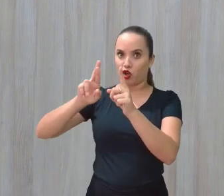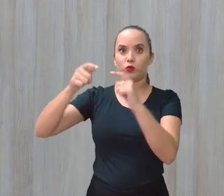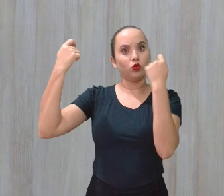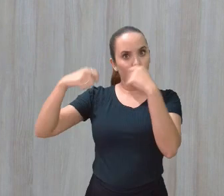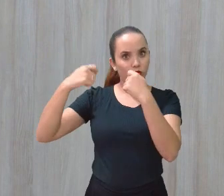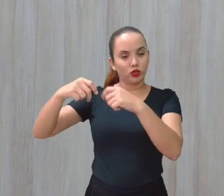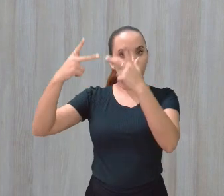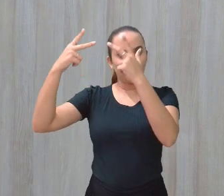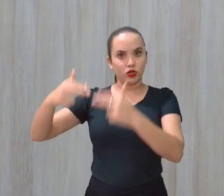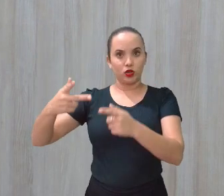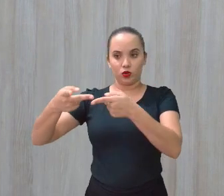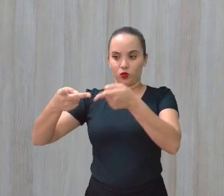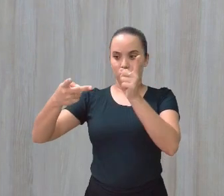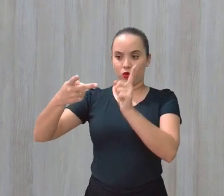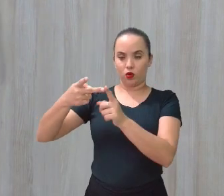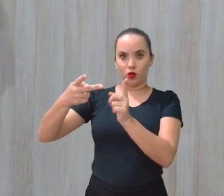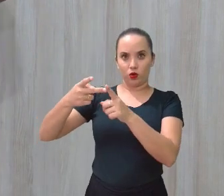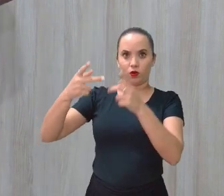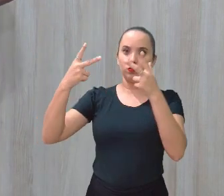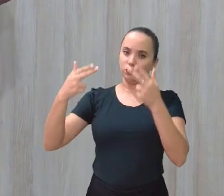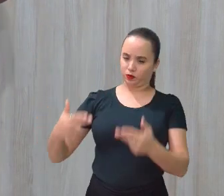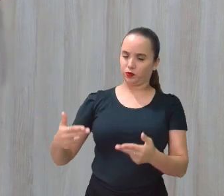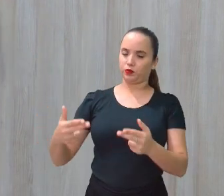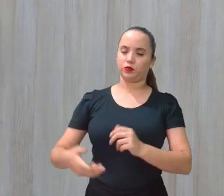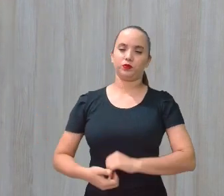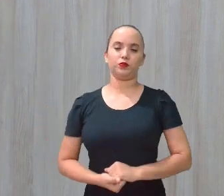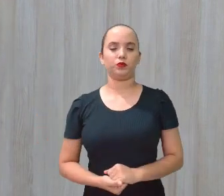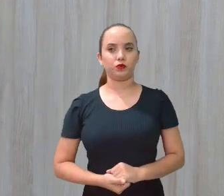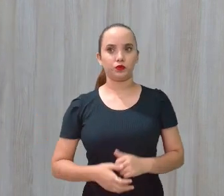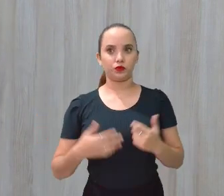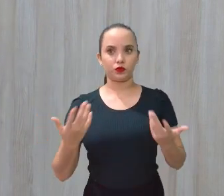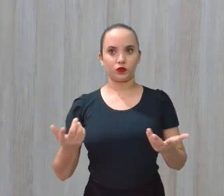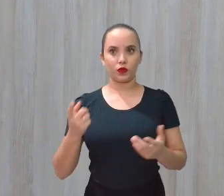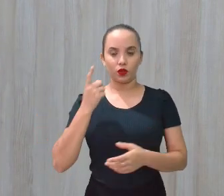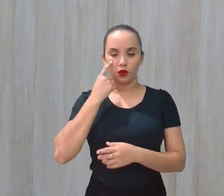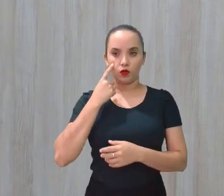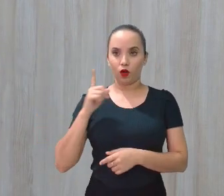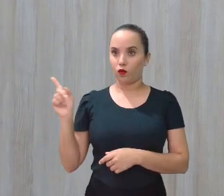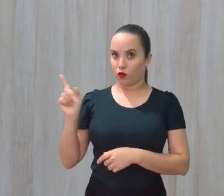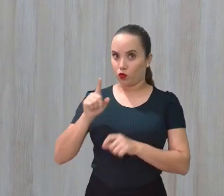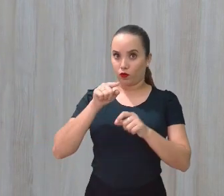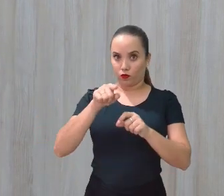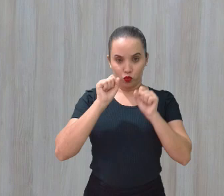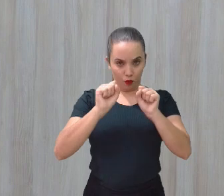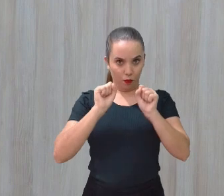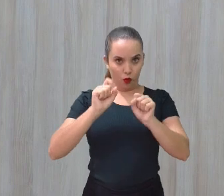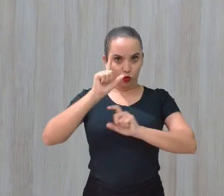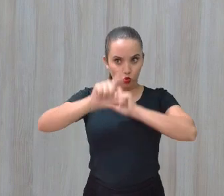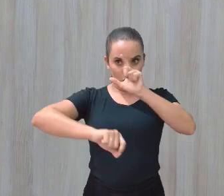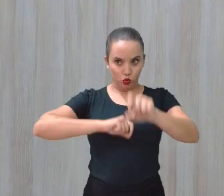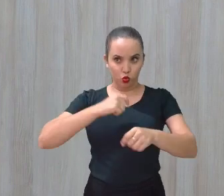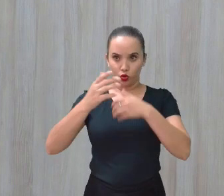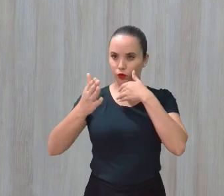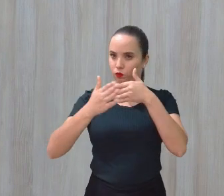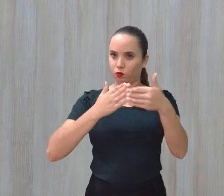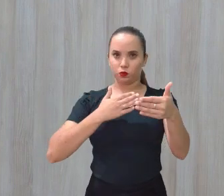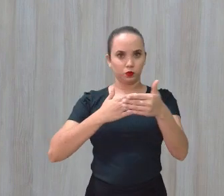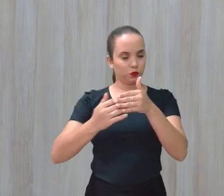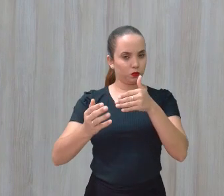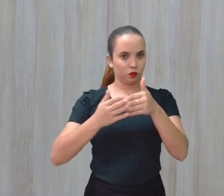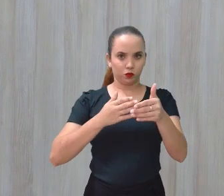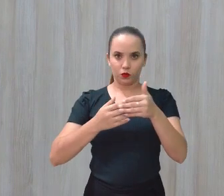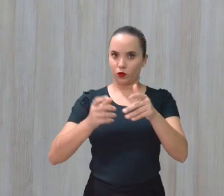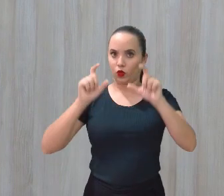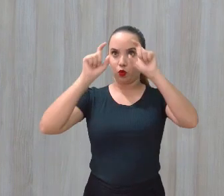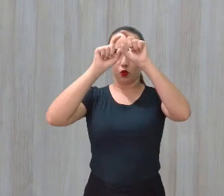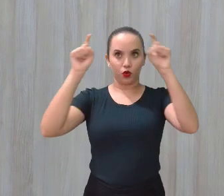baixo. Então, o que a gente vai fazer aqui é o seguinte. Você pode escolher qualquer uma das equações, não importa qual é a que você